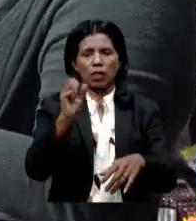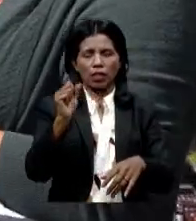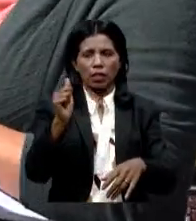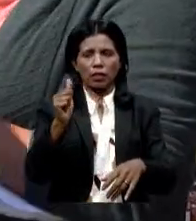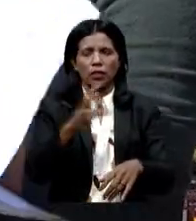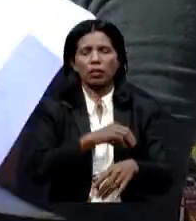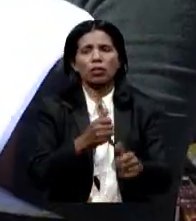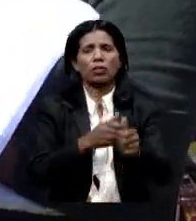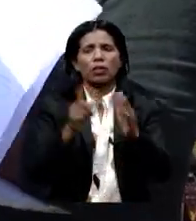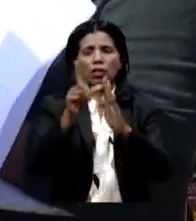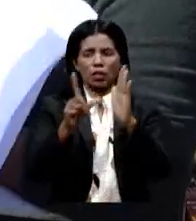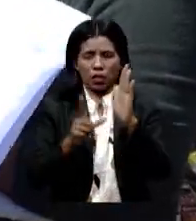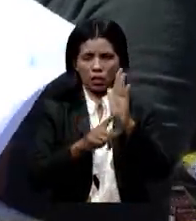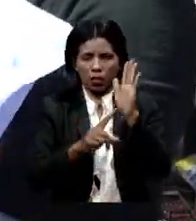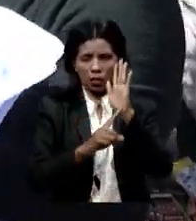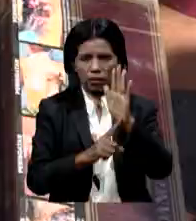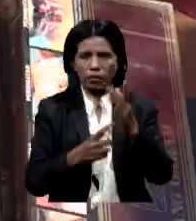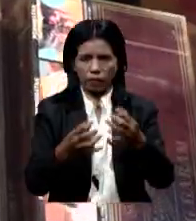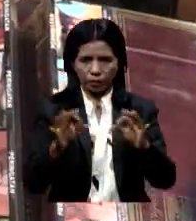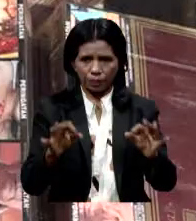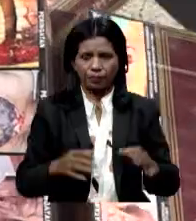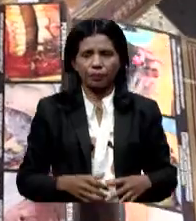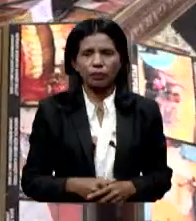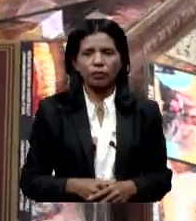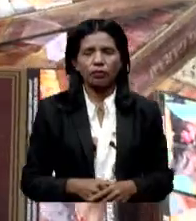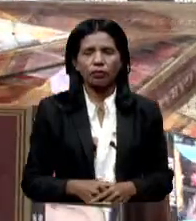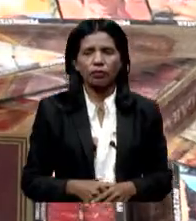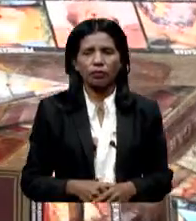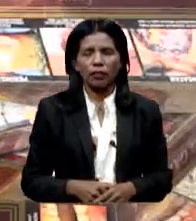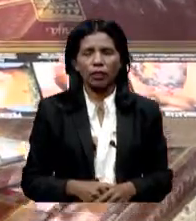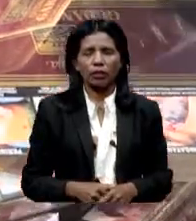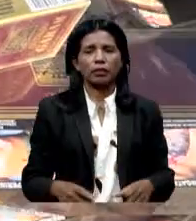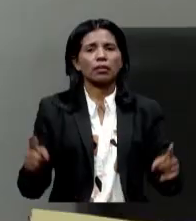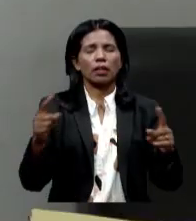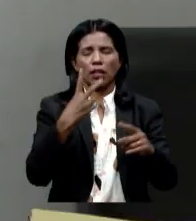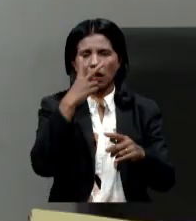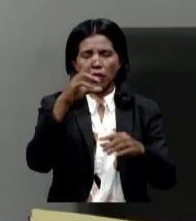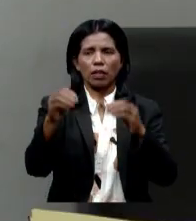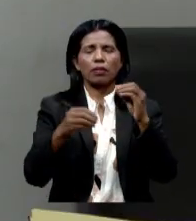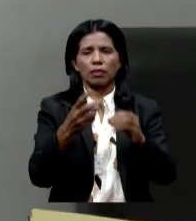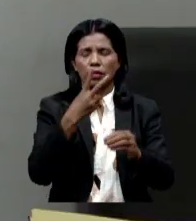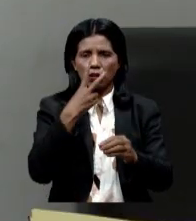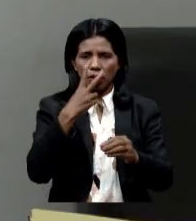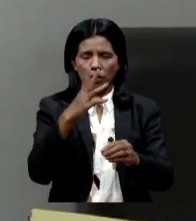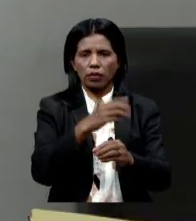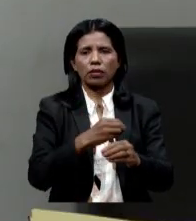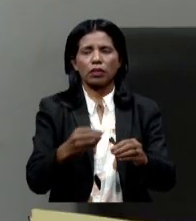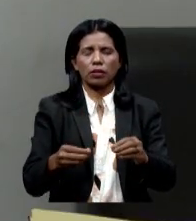ba decreto lei nebe raturona. Ligado ao tabaco ilícito, baseia ba itana decreto